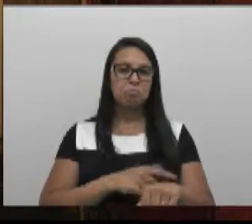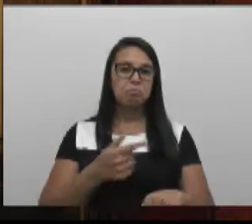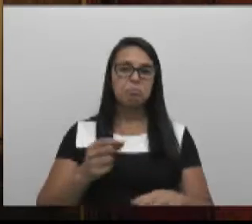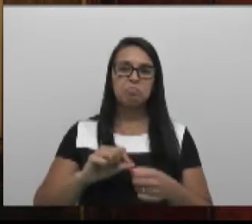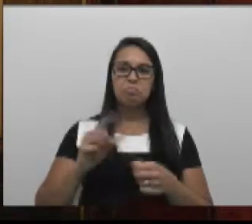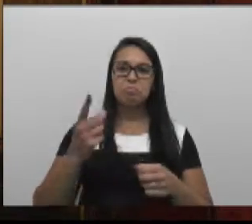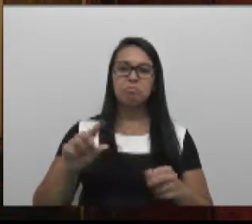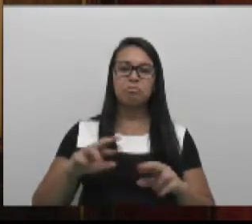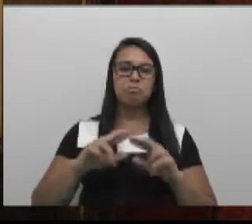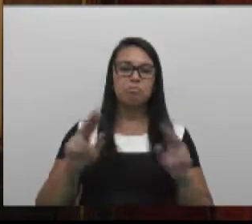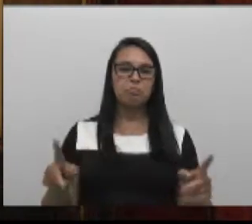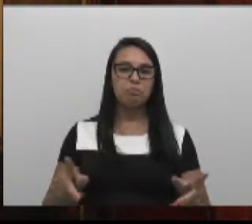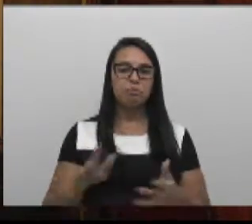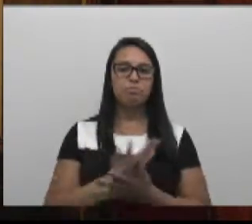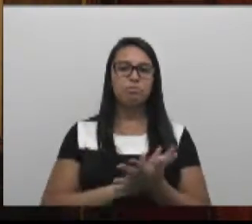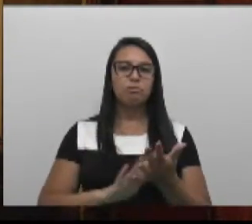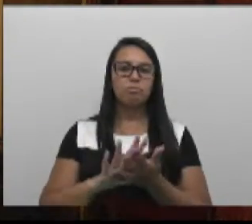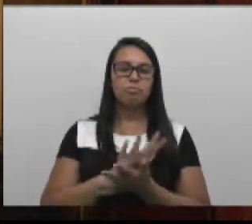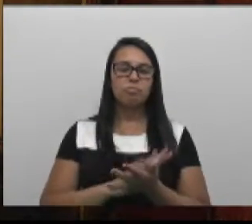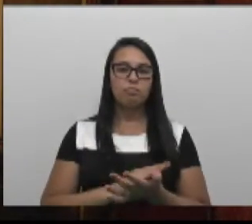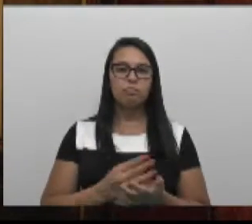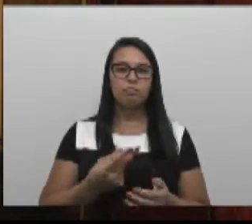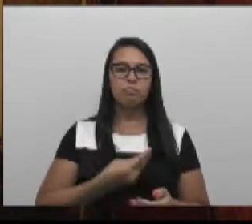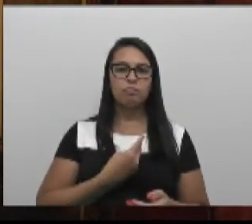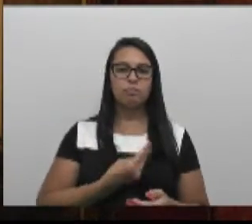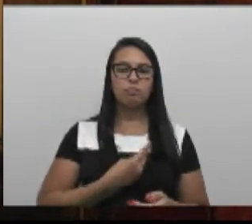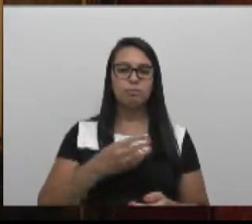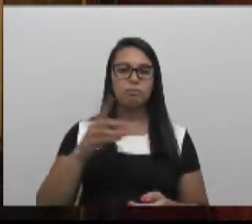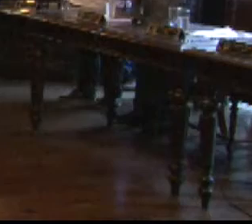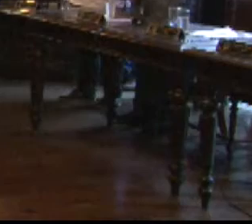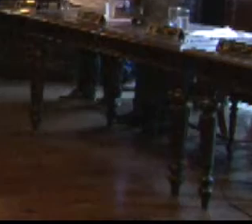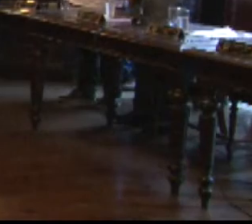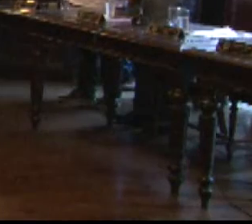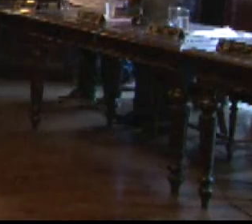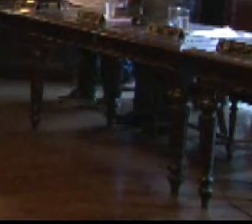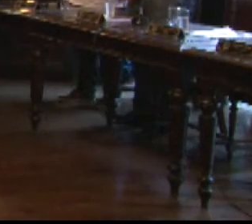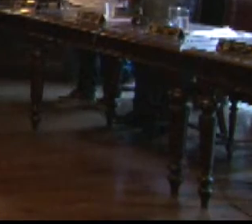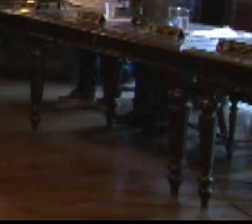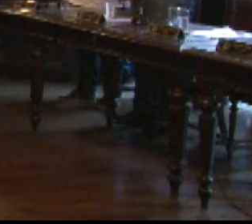no dia a dia dos brasileiros, dos americanos, de quem quer que seja.